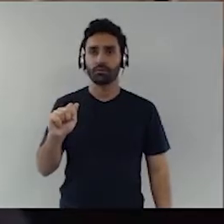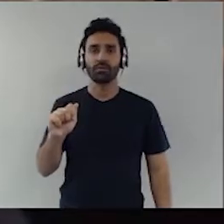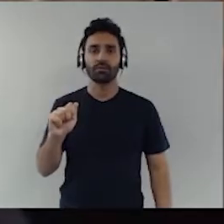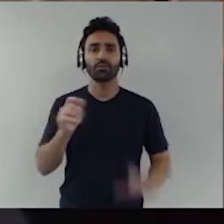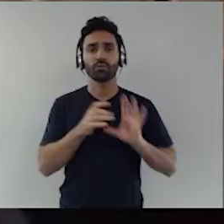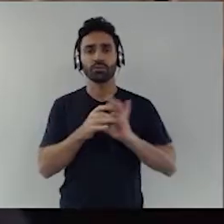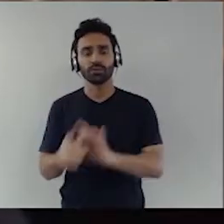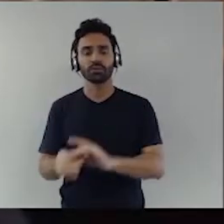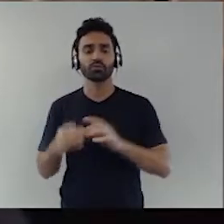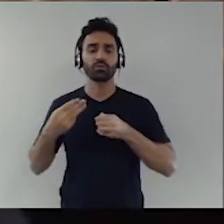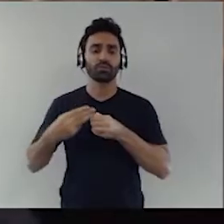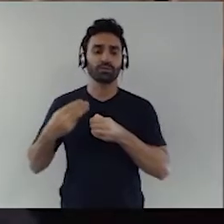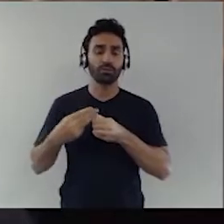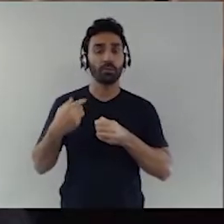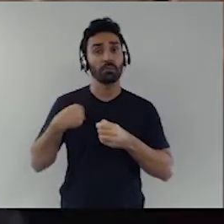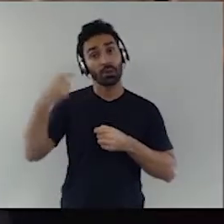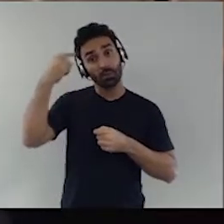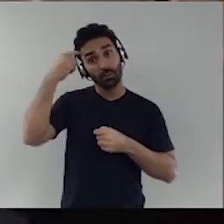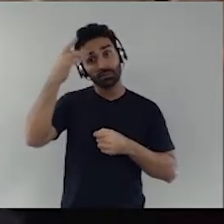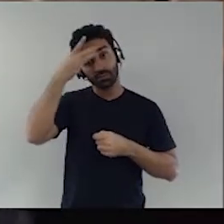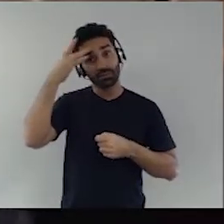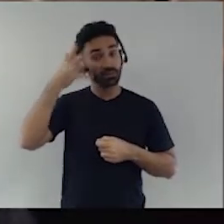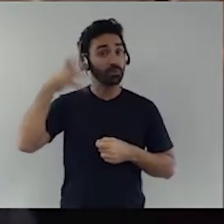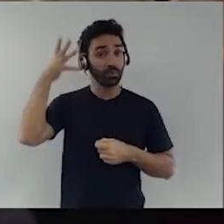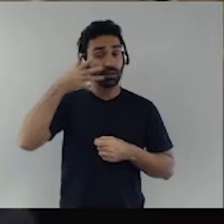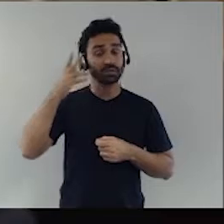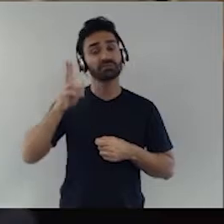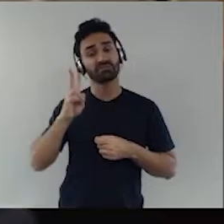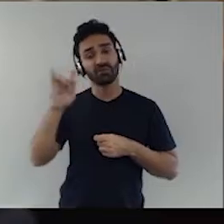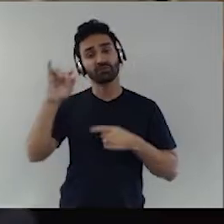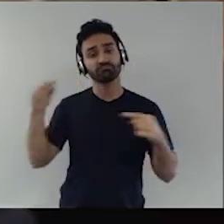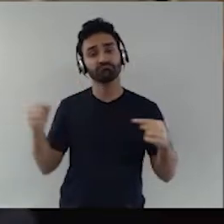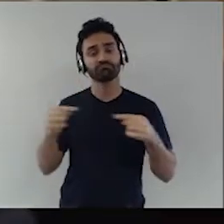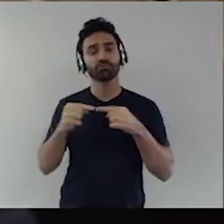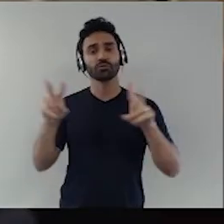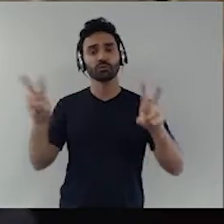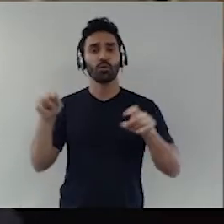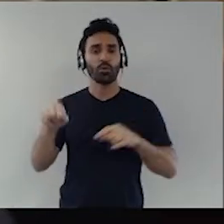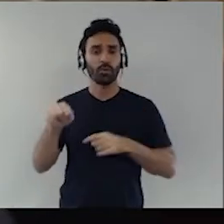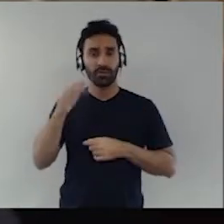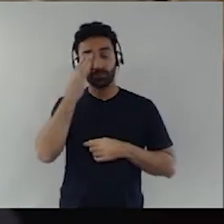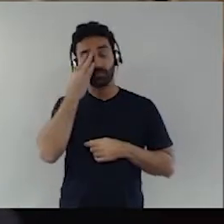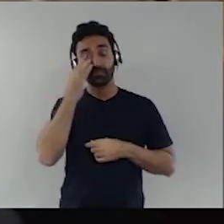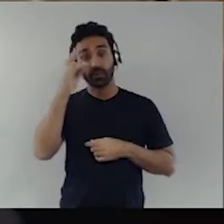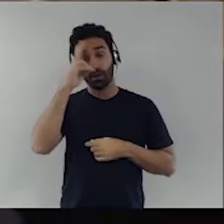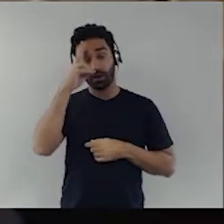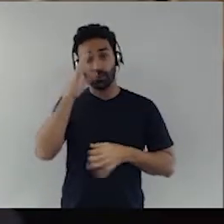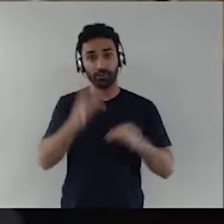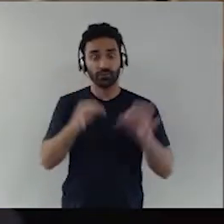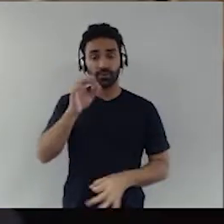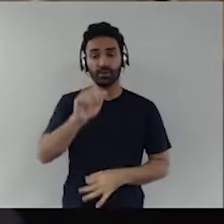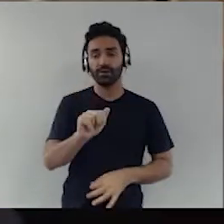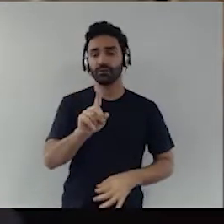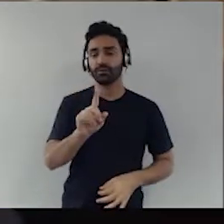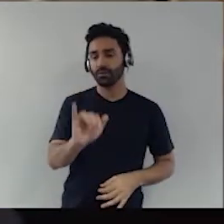municipal, que penso que nossos palestrantes irão sim mencionar sobre esses temas. Lembremos do julgamento da